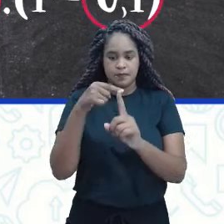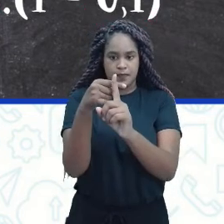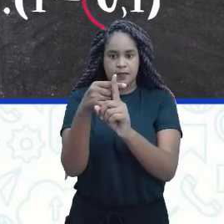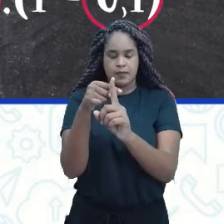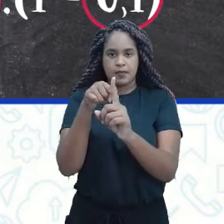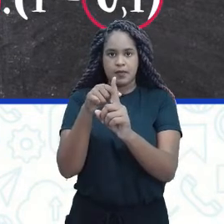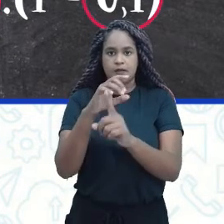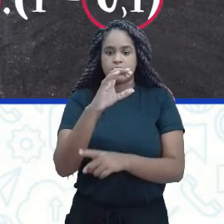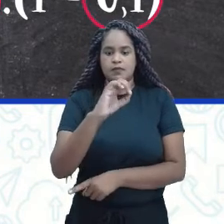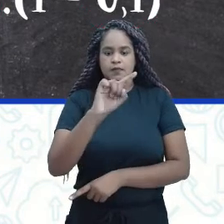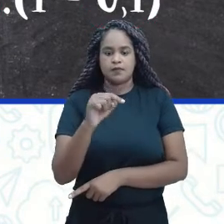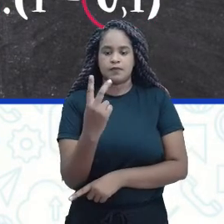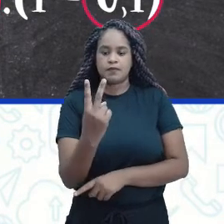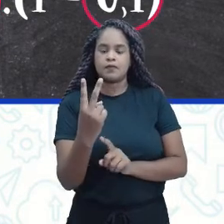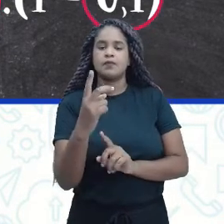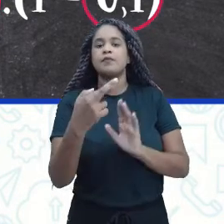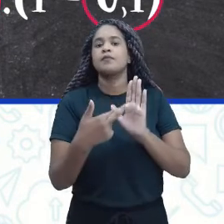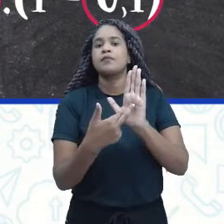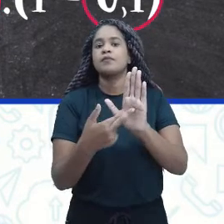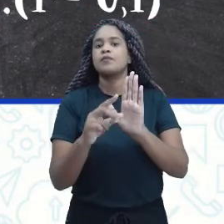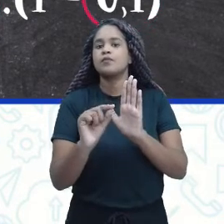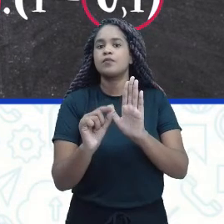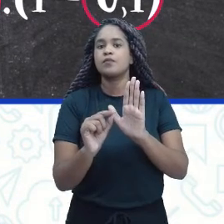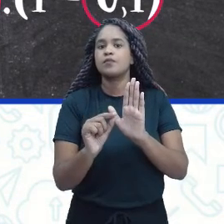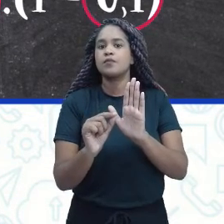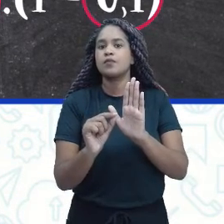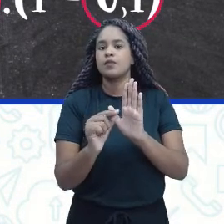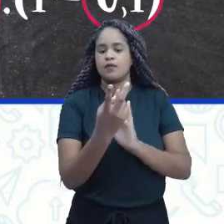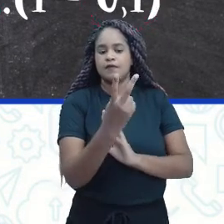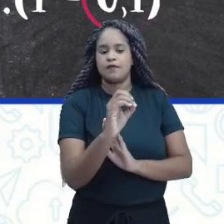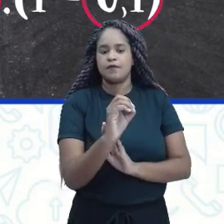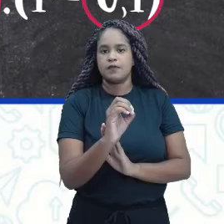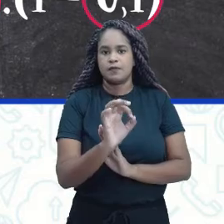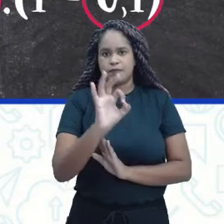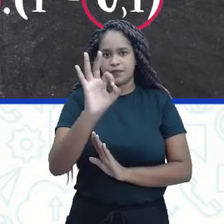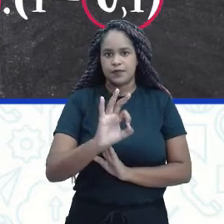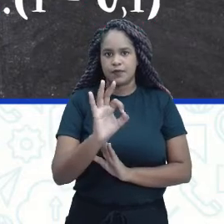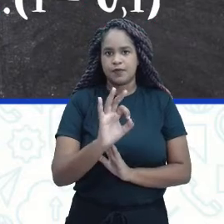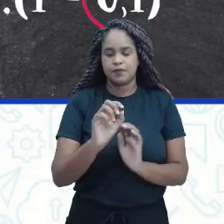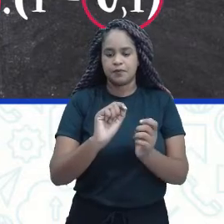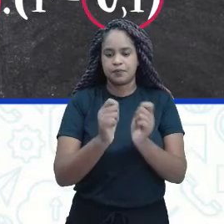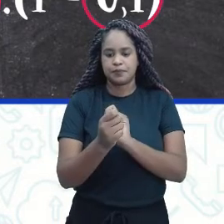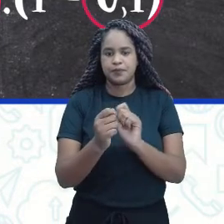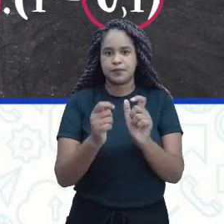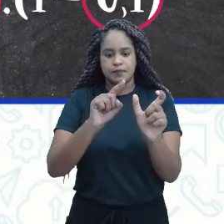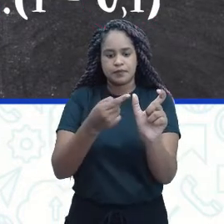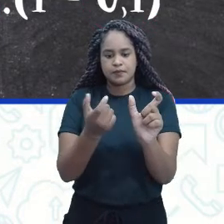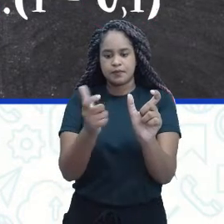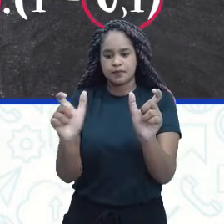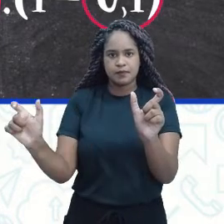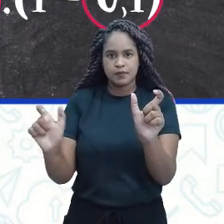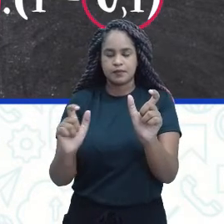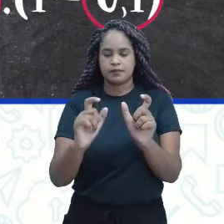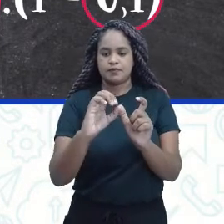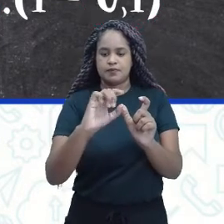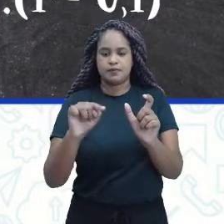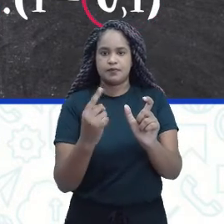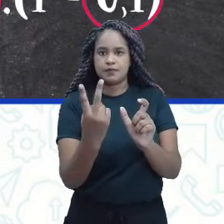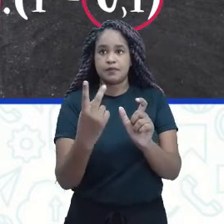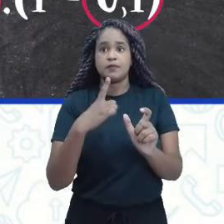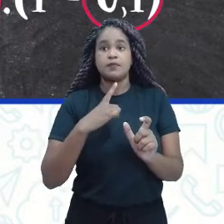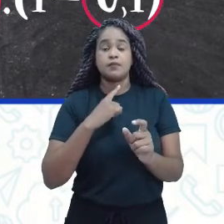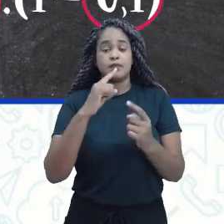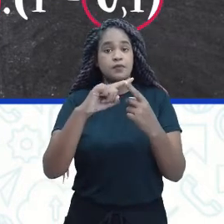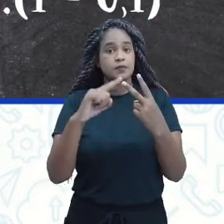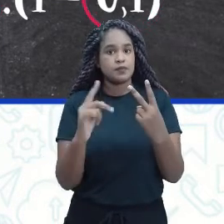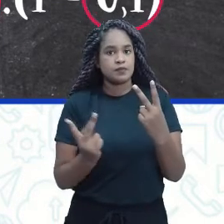ser 0,2, que é a representação decimal para 20%. Então, a gente teve dois valores ali, ó, de verde, e aí eu coloquei